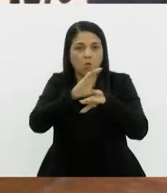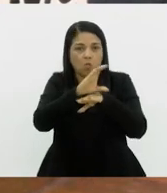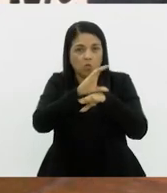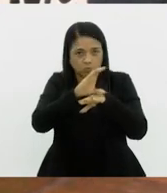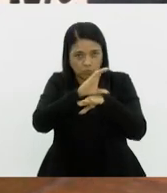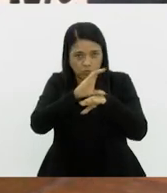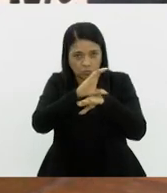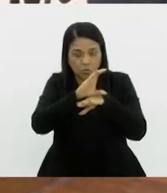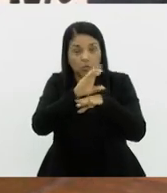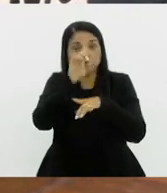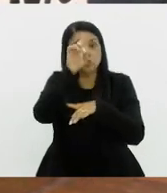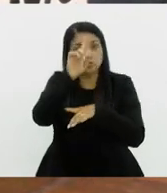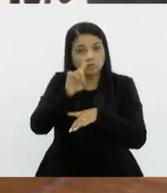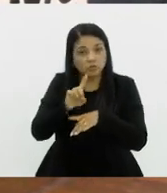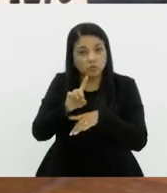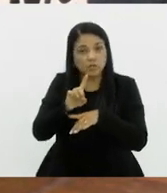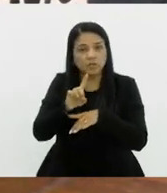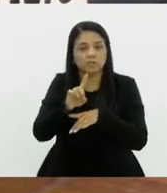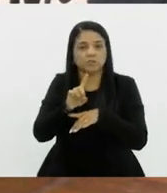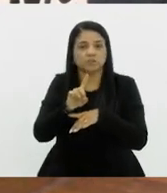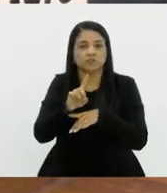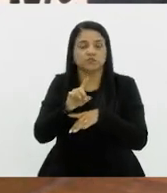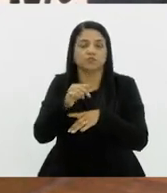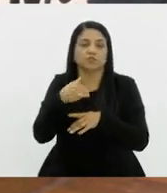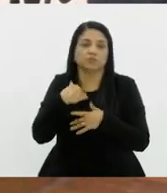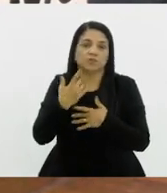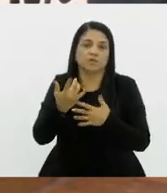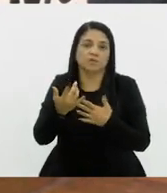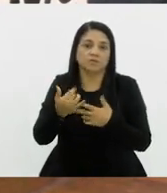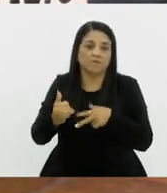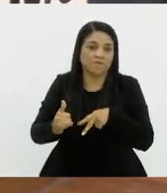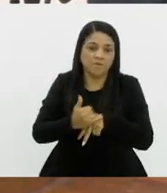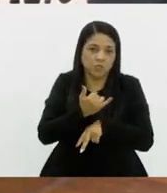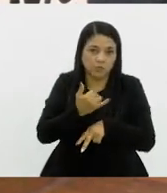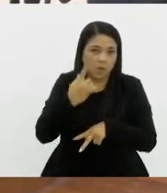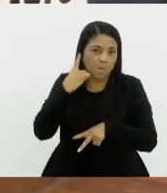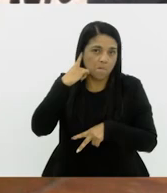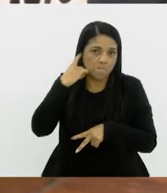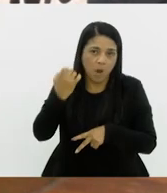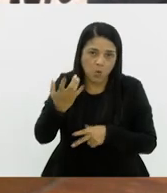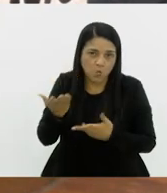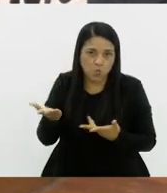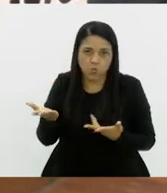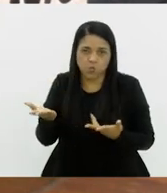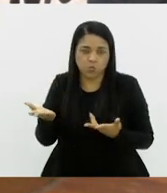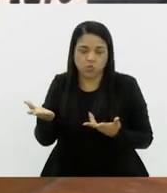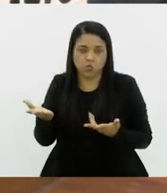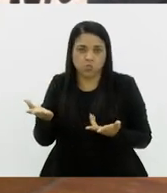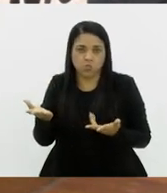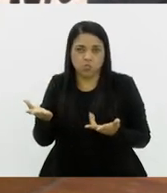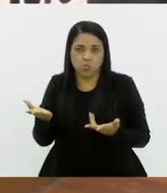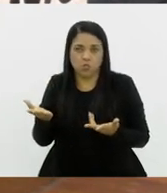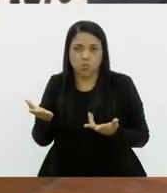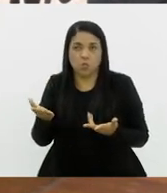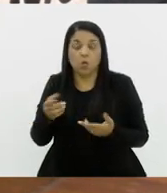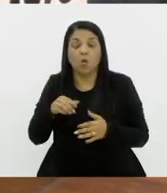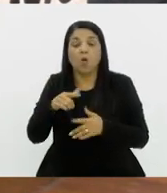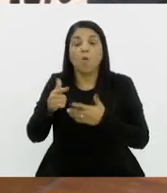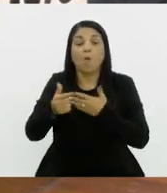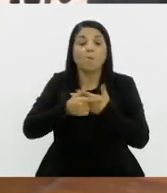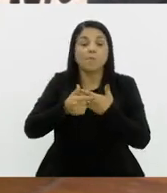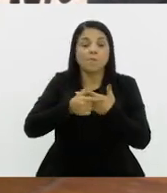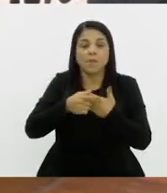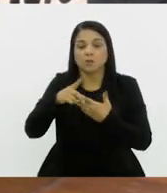justamente o direito de não ser vítima de uma poluição sonora. E qual é o papel do DSEA neste aspecto? Então, nós não estamos